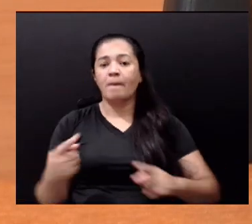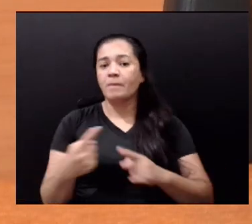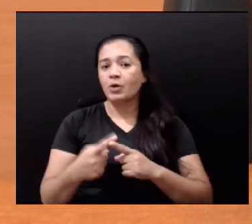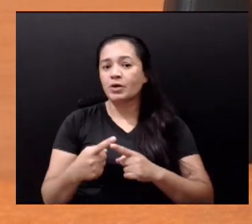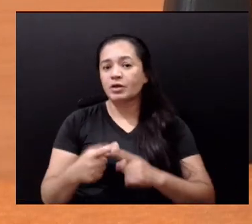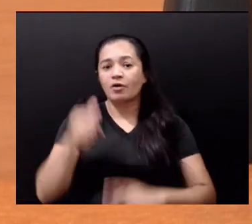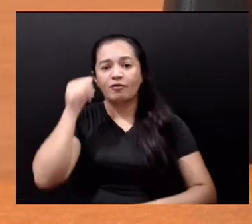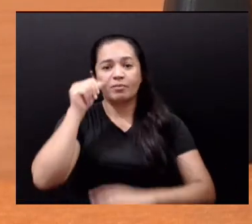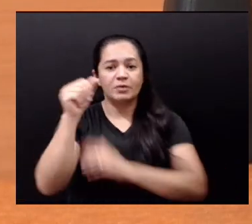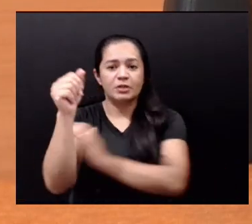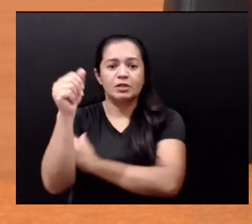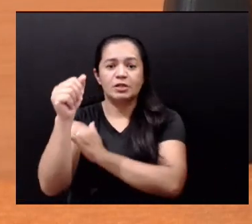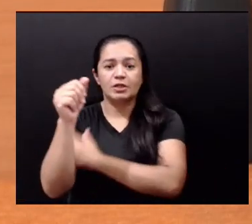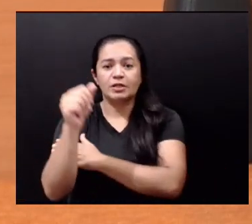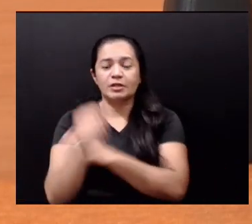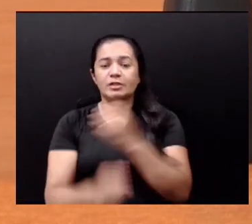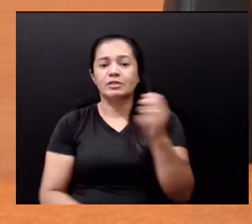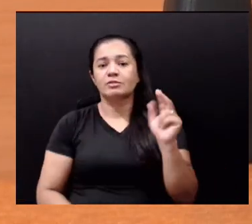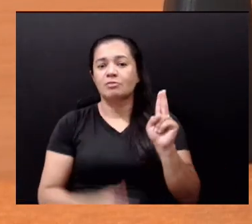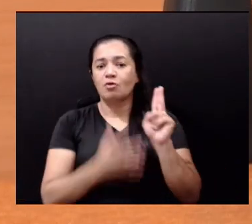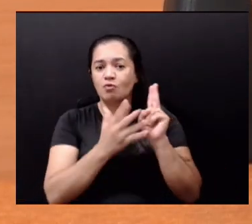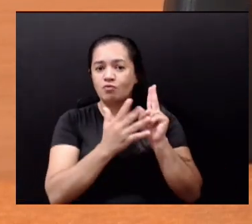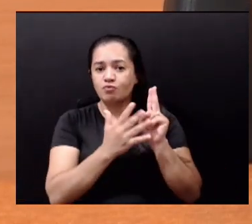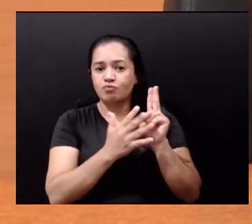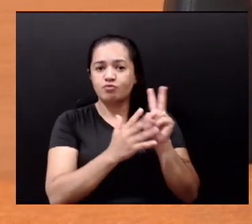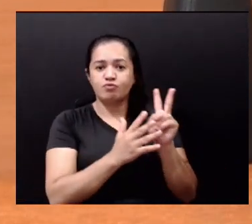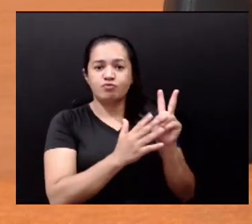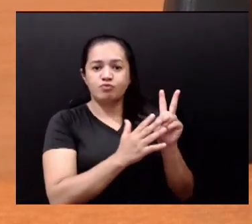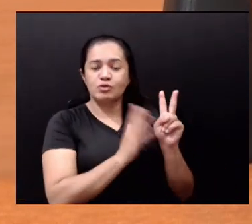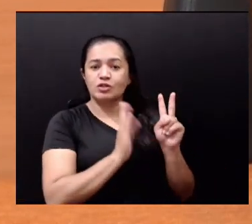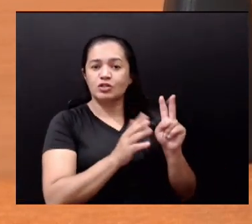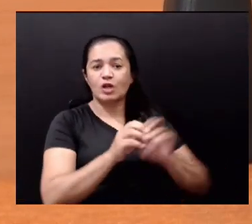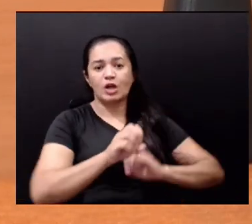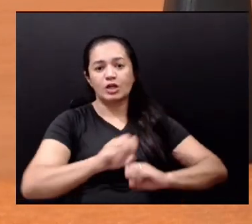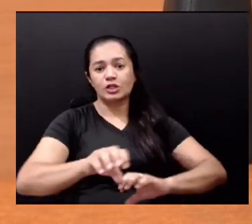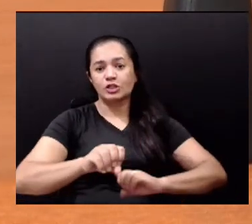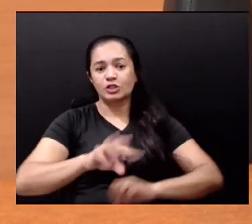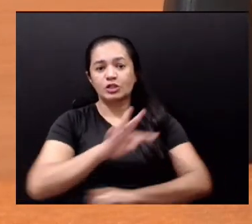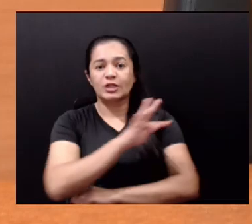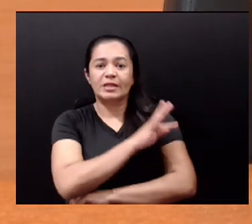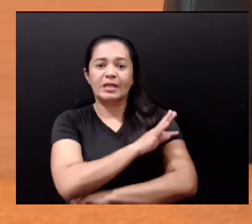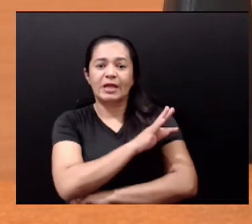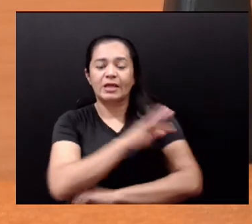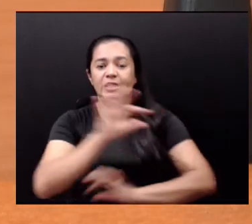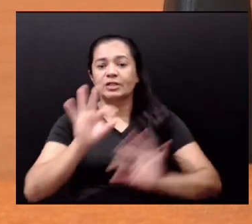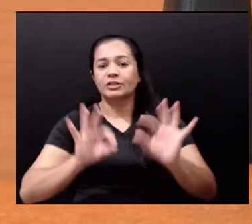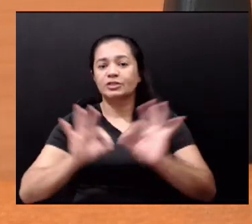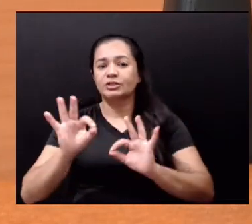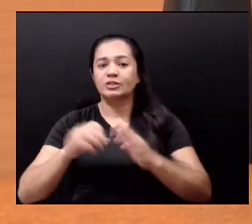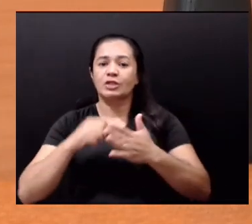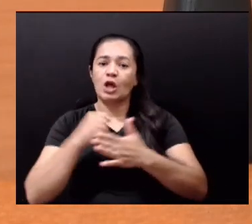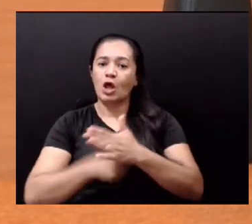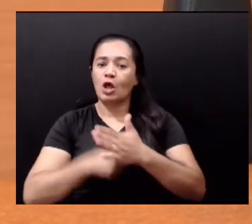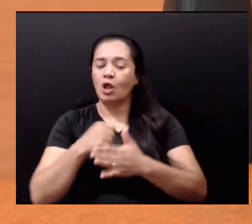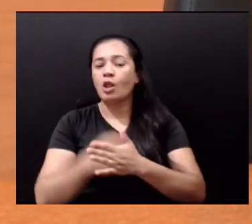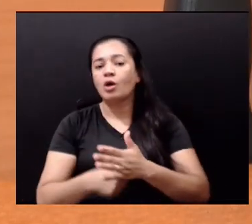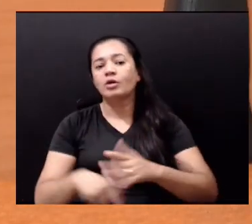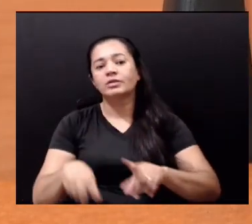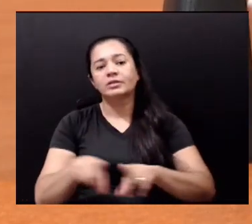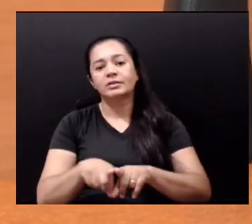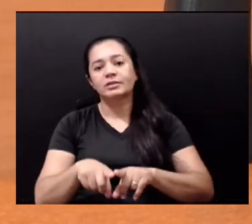mostrado e ensinado tradições e técnicas de organização, de luta e resistência, fizeram uma ocupação